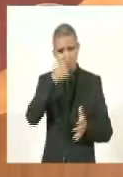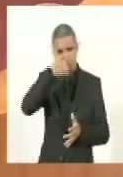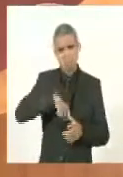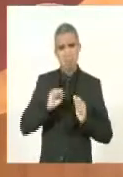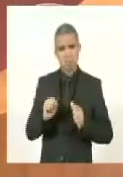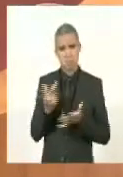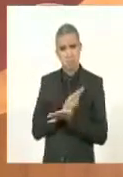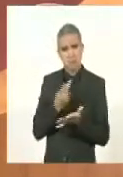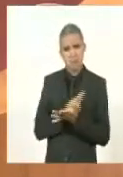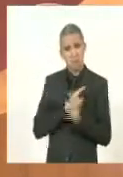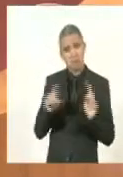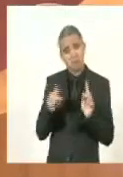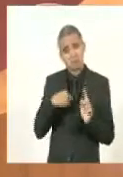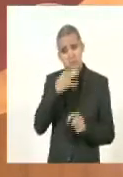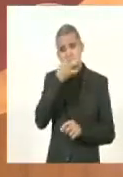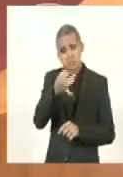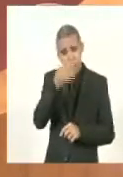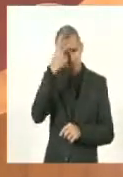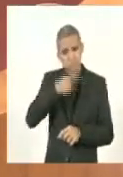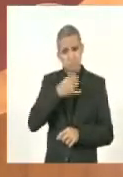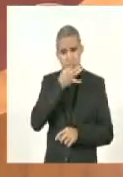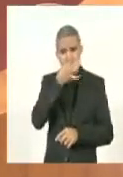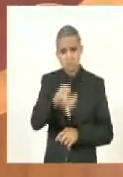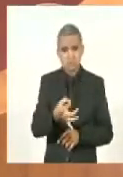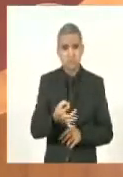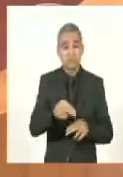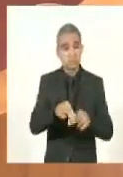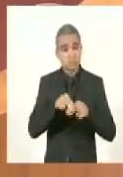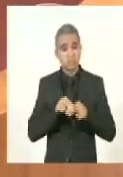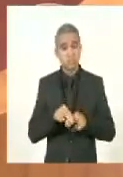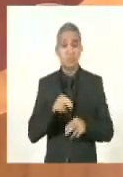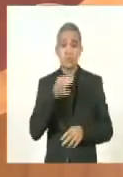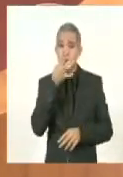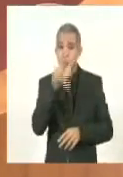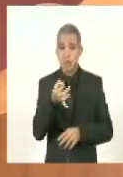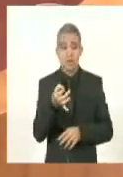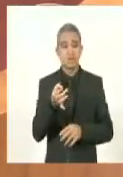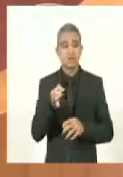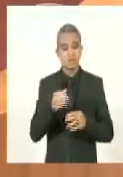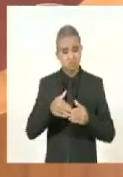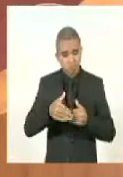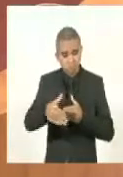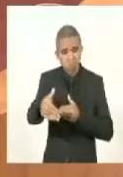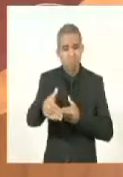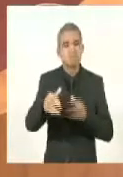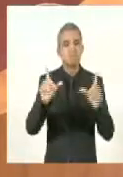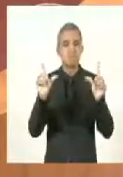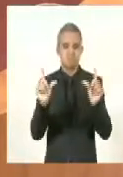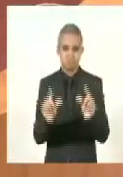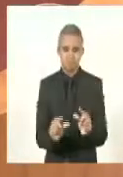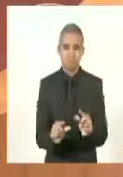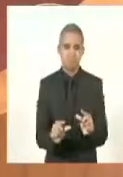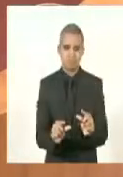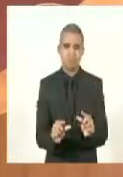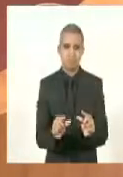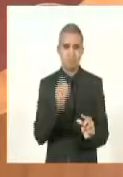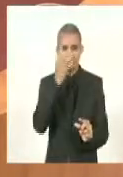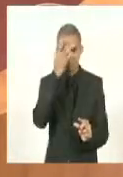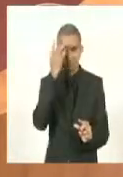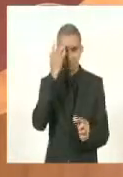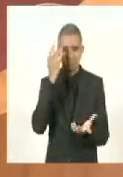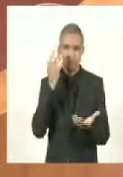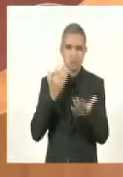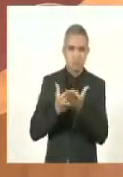análise. Então, nessa guerra moral, que eu acho que não é sustentável, não vai durar, porque só para sobrevivência, deputado Levi,